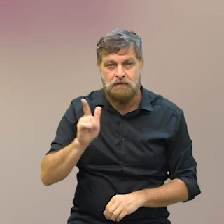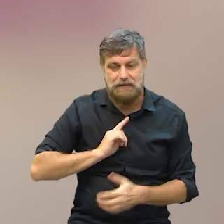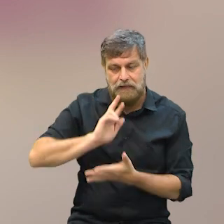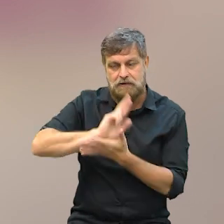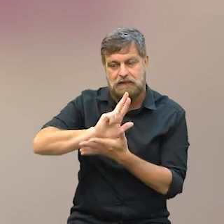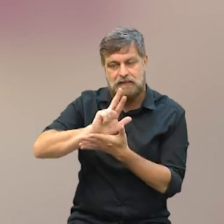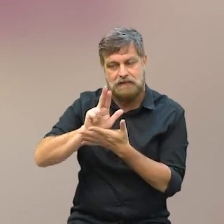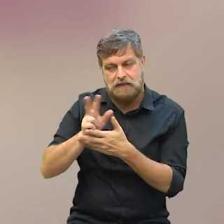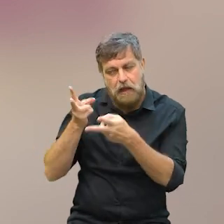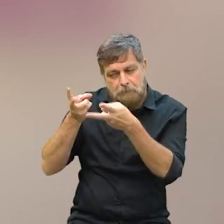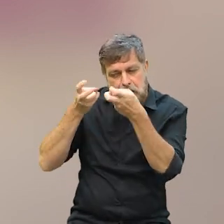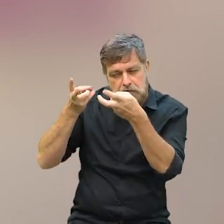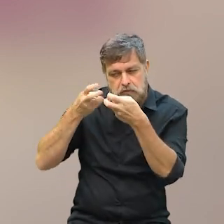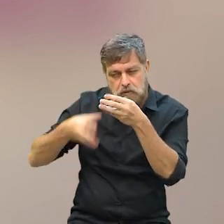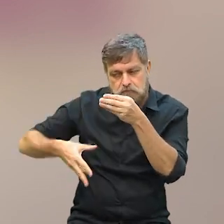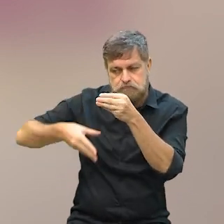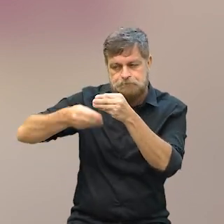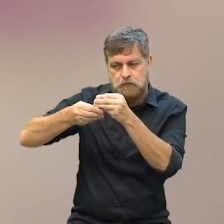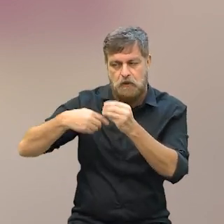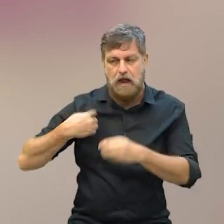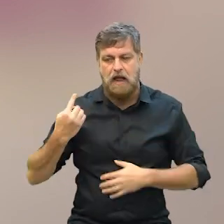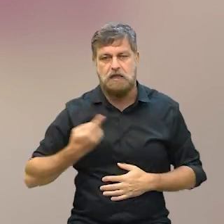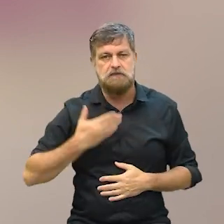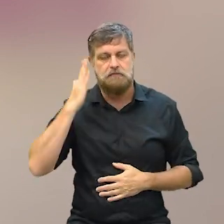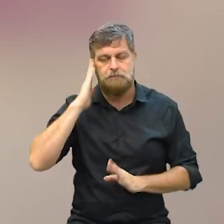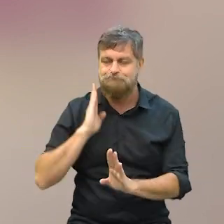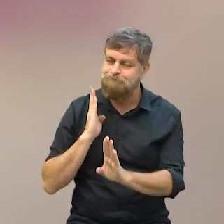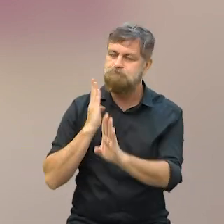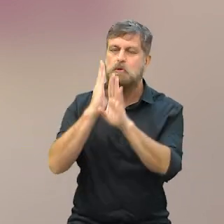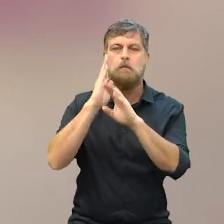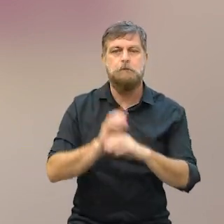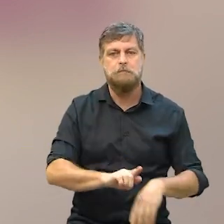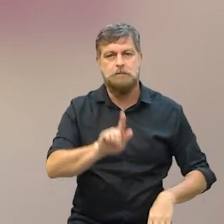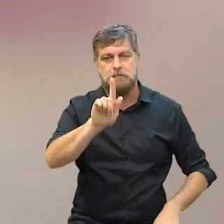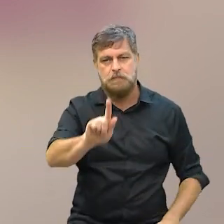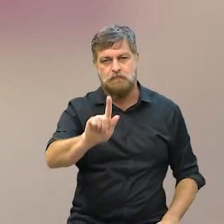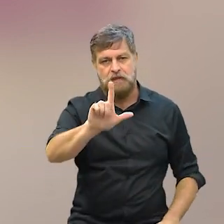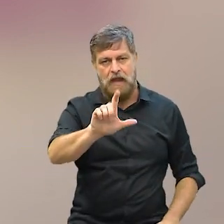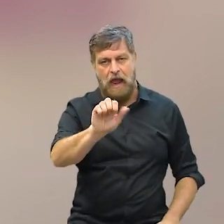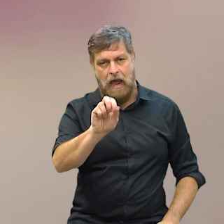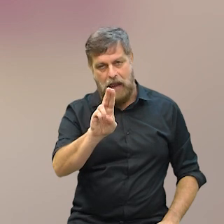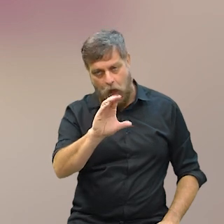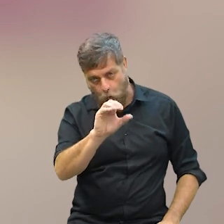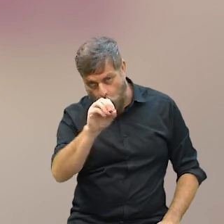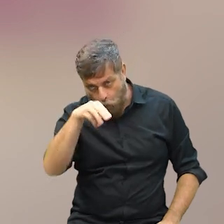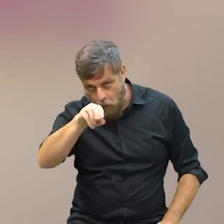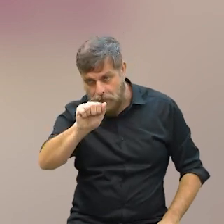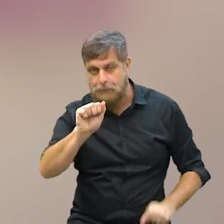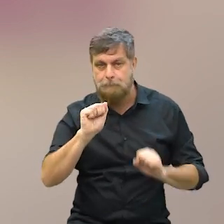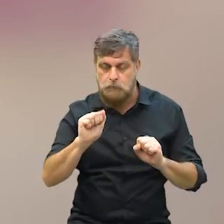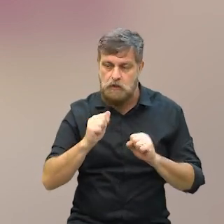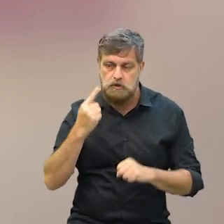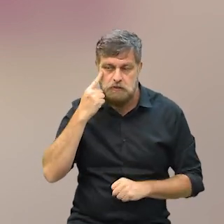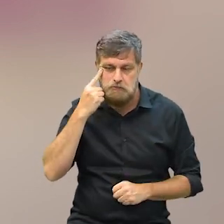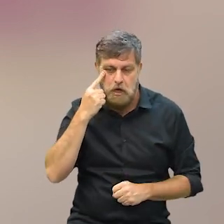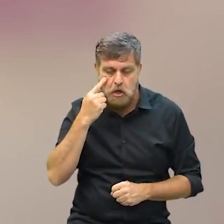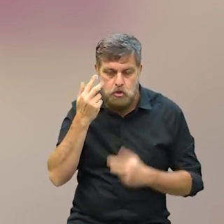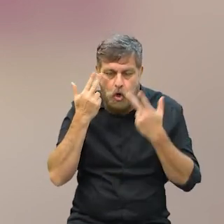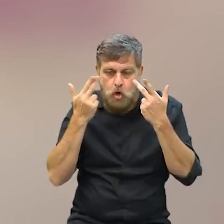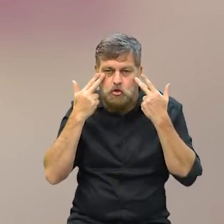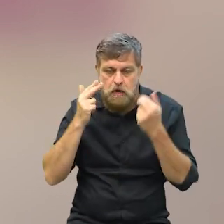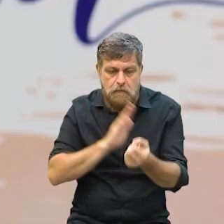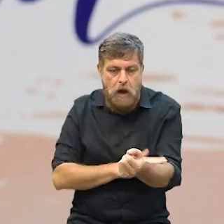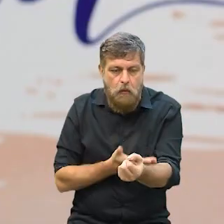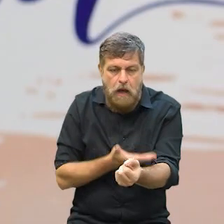são vários sinais que junto a gente vai fazer o diagnóstico do glaucoma. Um deles é a pressão, mas você pode ter pressão normal e ter